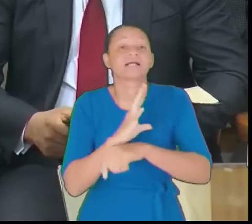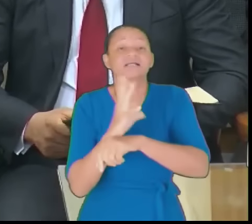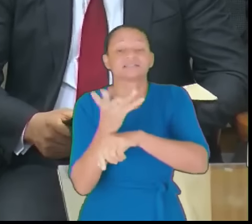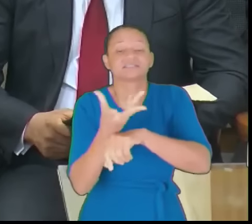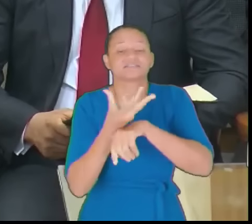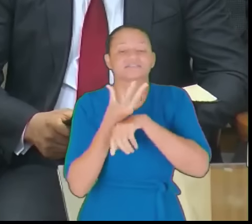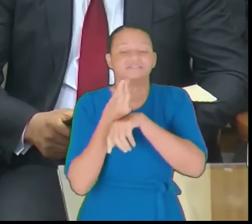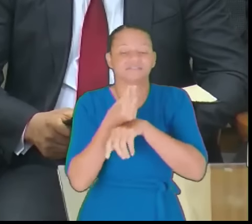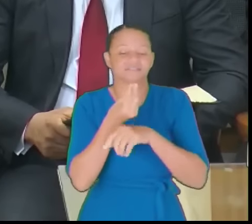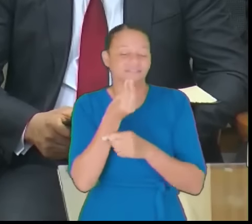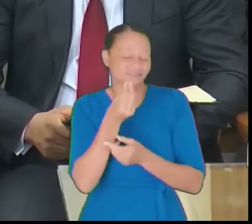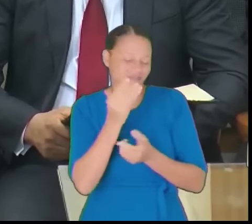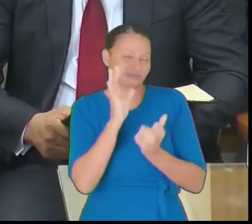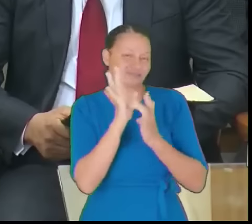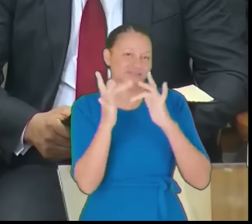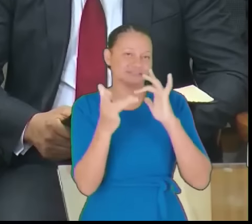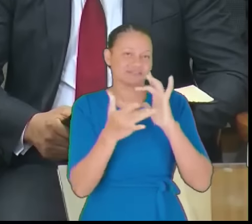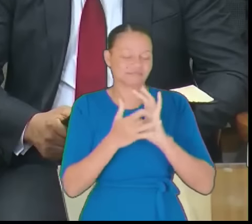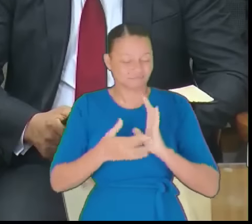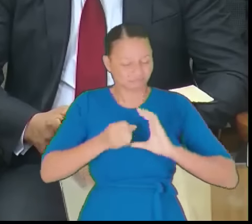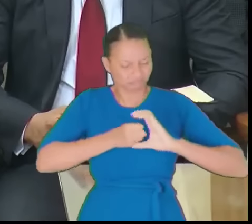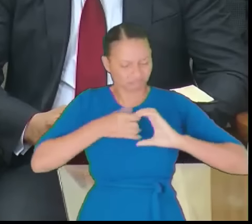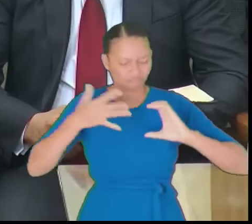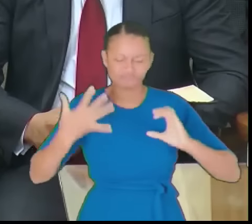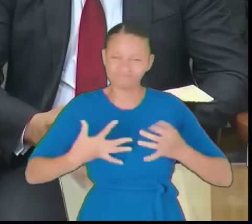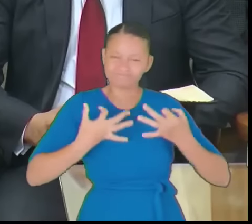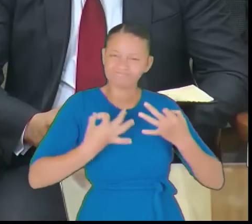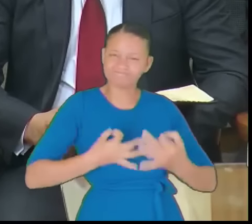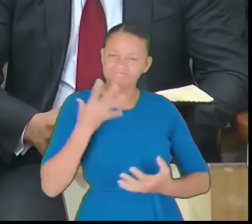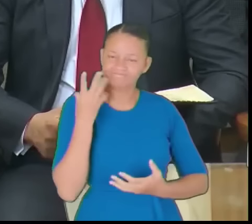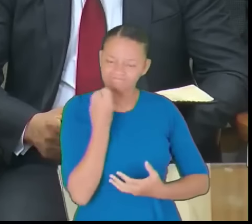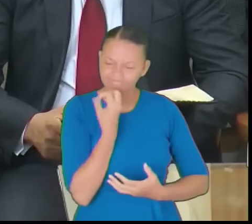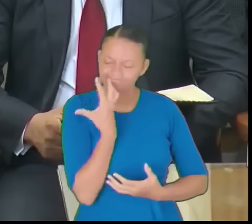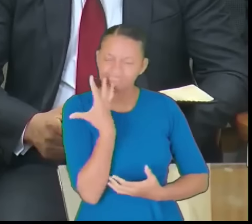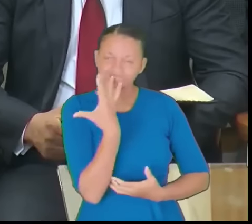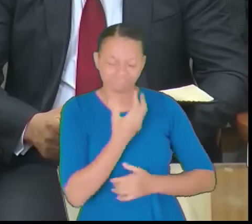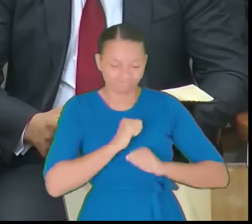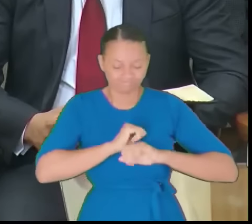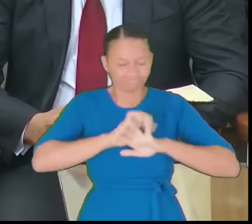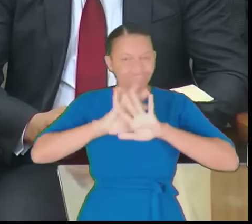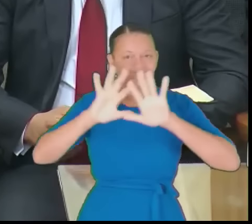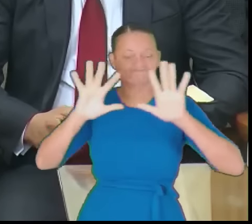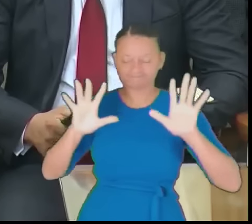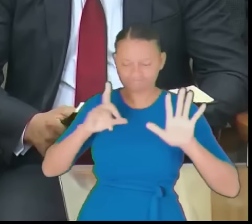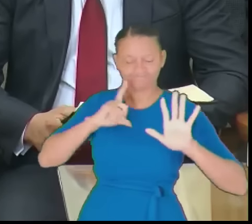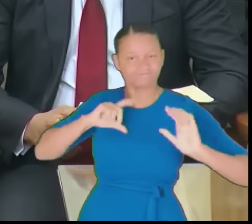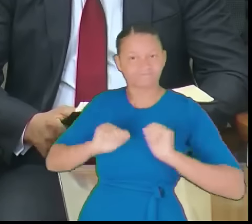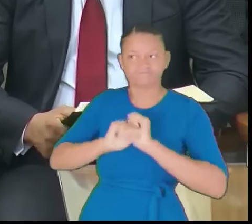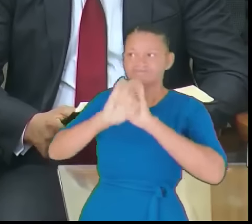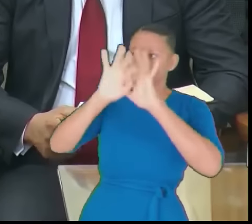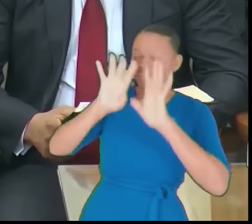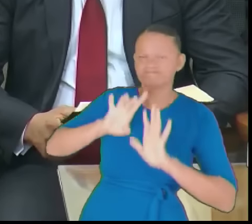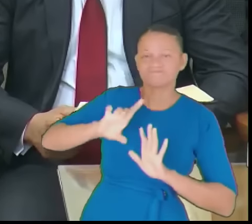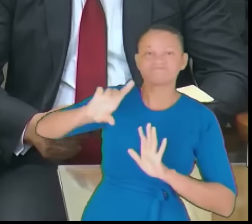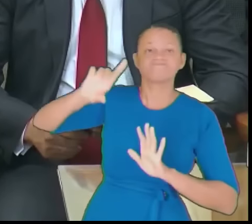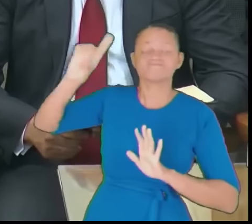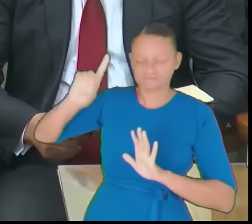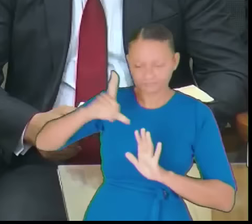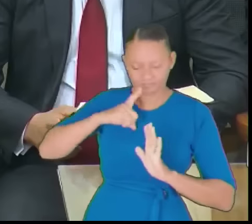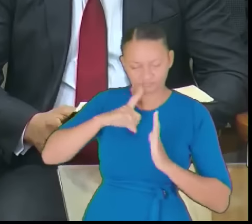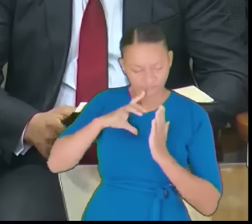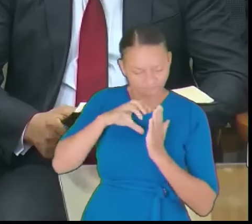bonita, quando ela está com um bom caráter, quando ela está com a boa luz, quando ela está com a glória de Deus, quando ela extrai das